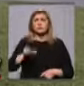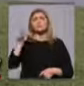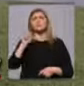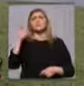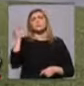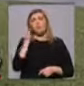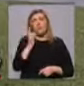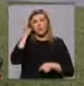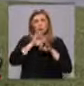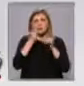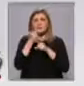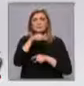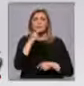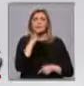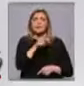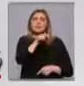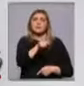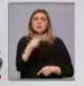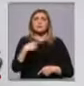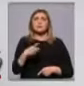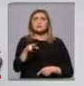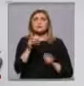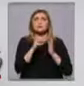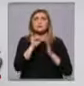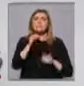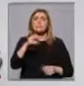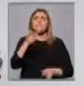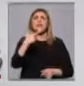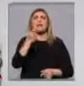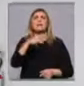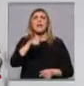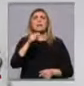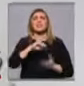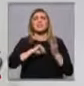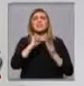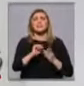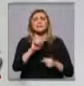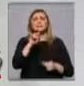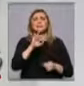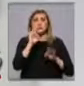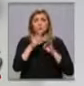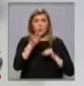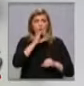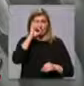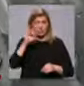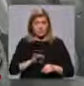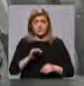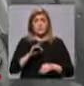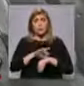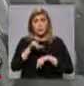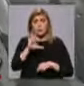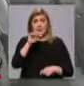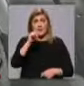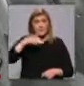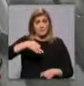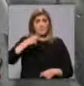São João assumem o laboratório que de tenha patente deste medicamento com taxas de cura de noventa porcento para a hepatite C